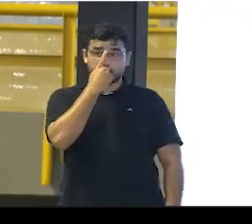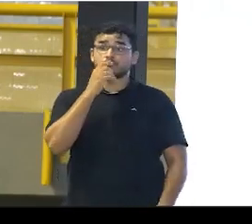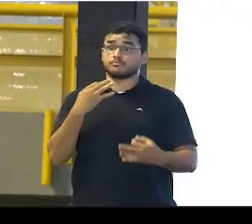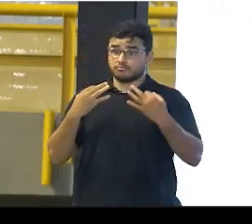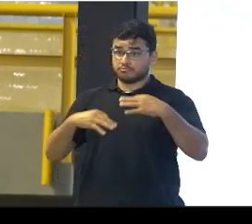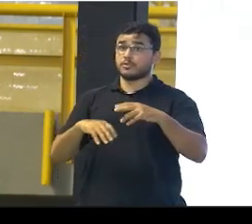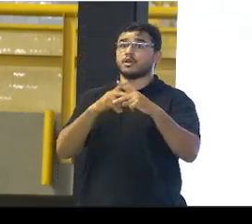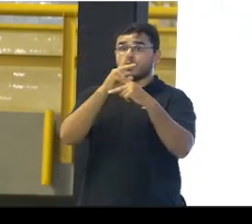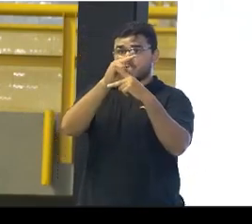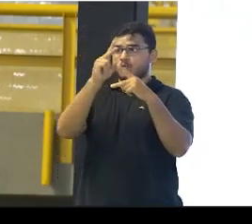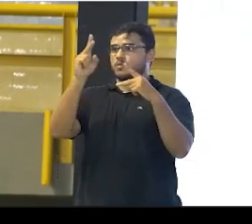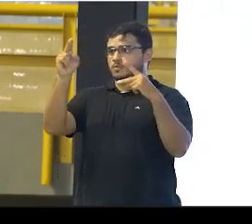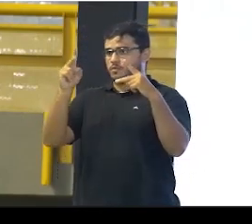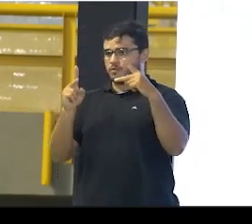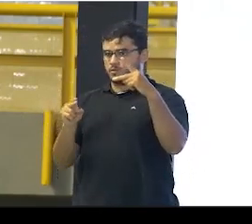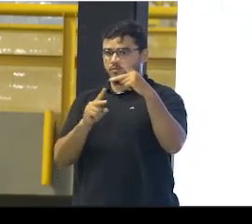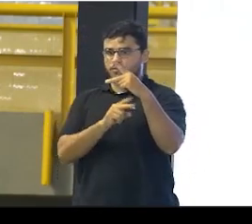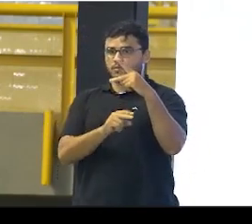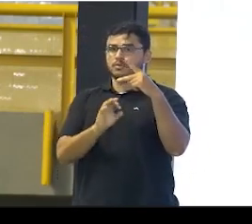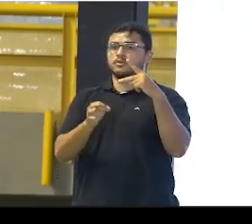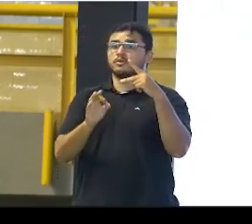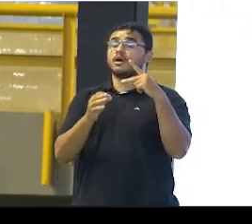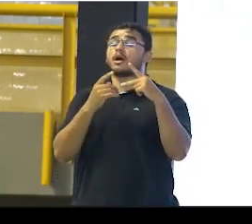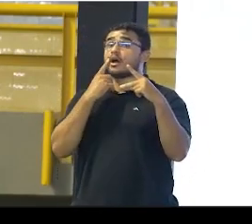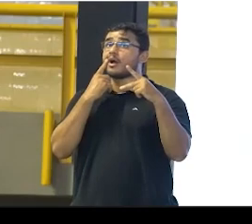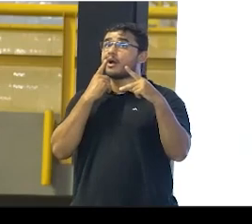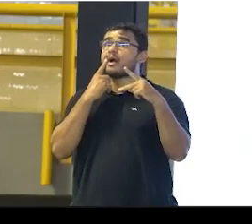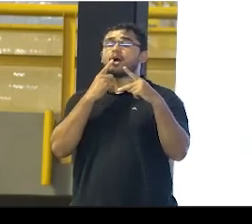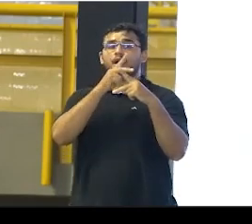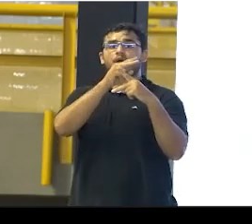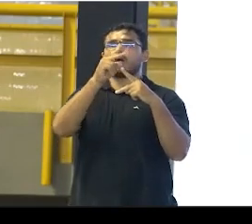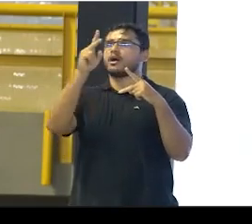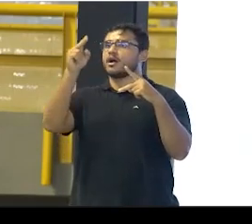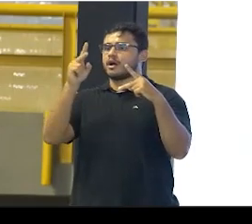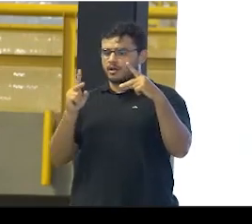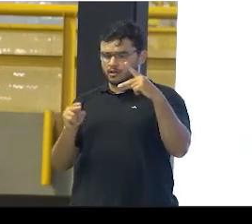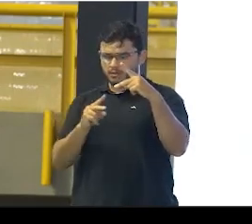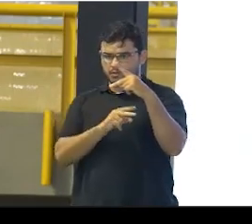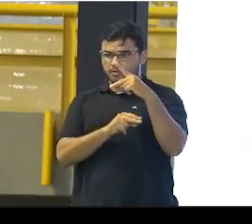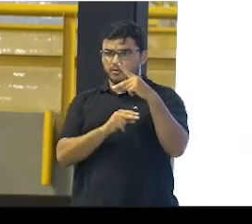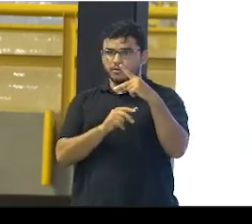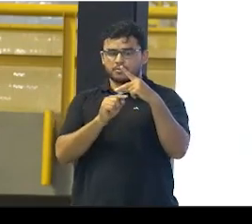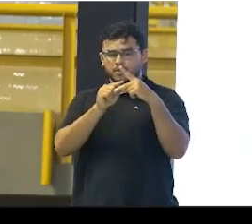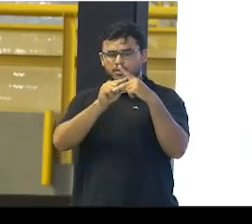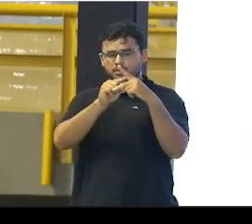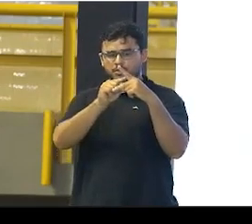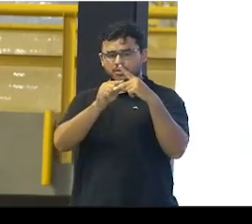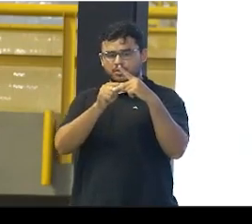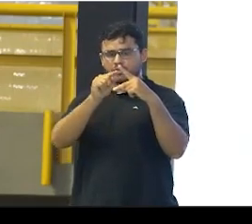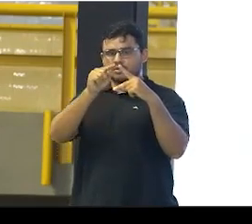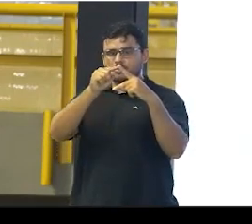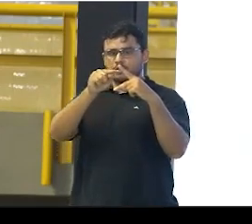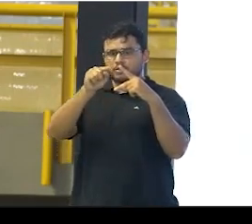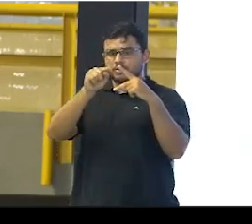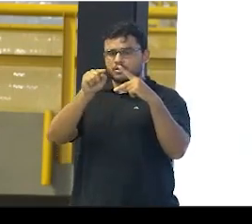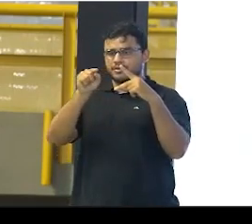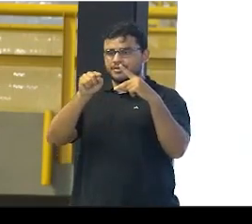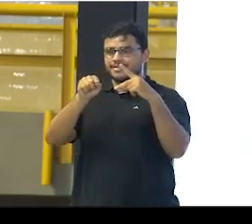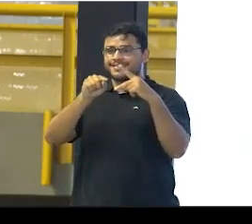que eu estou falando. Quando as pessoas não têm conhecimento, elas falam o que quiser para a gente e manipulam